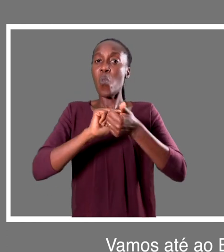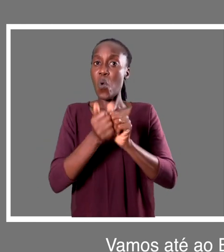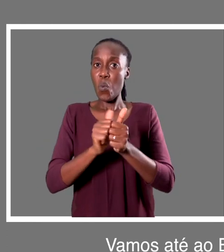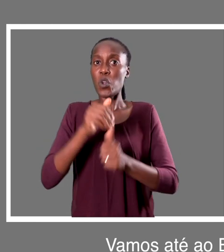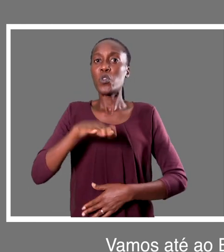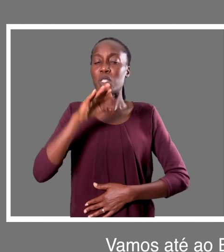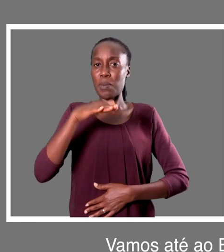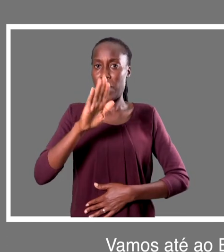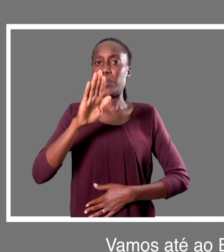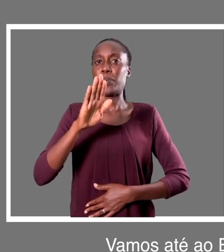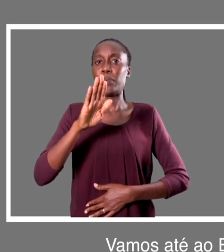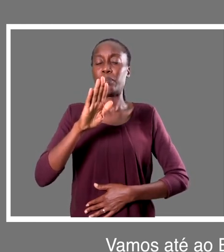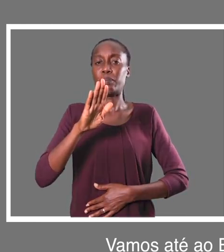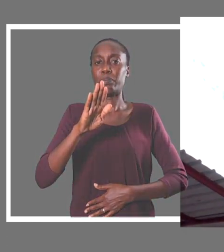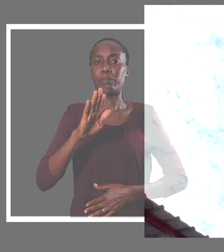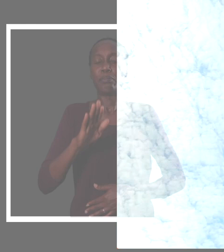Nacional.